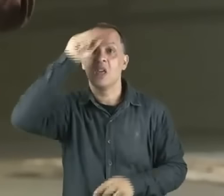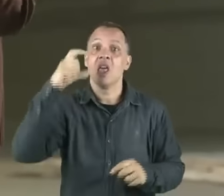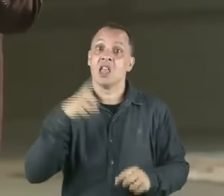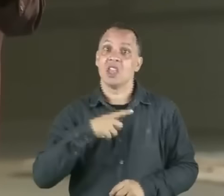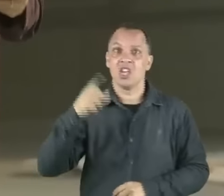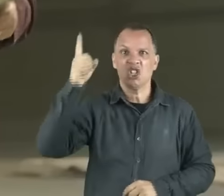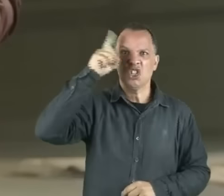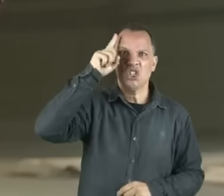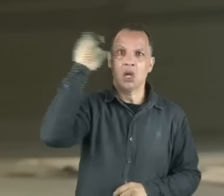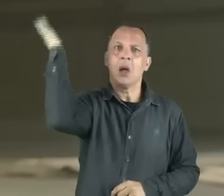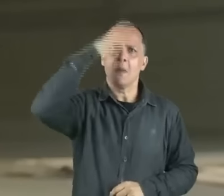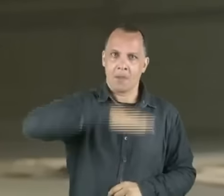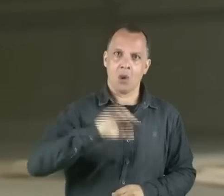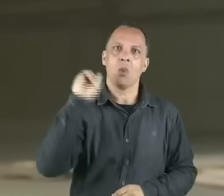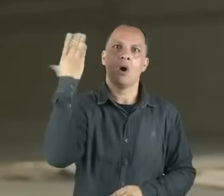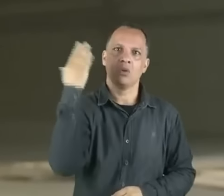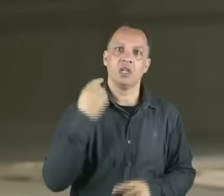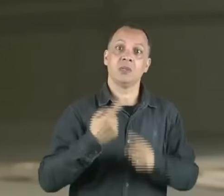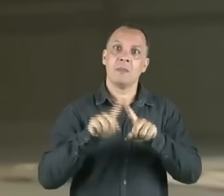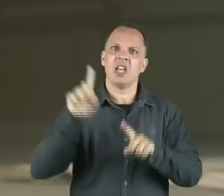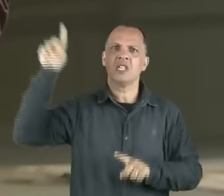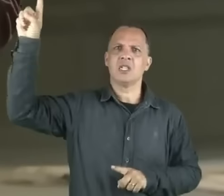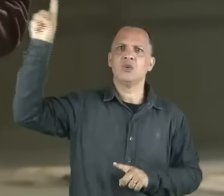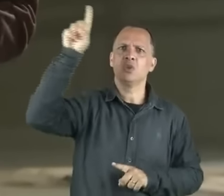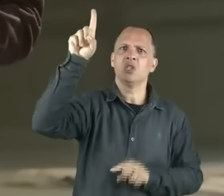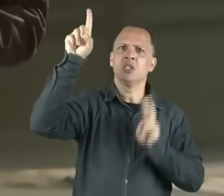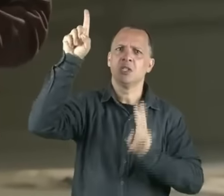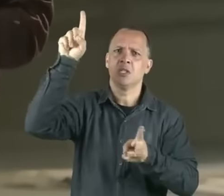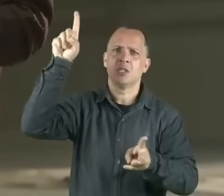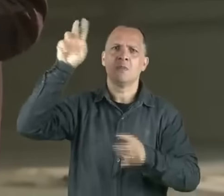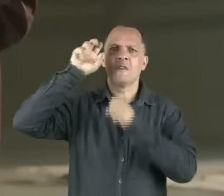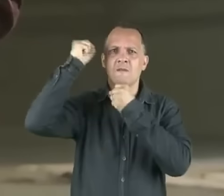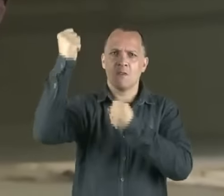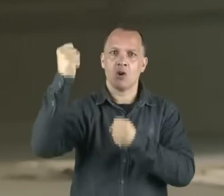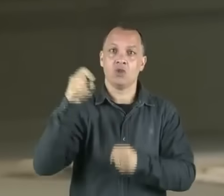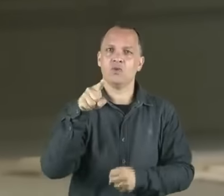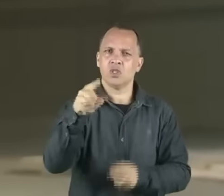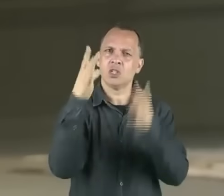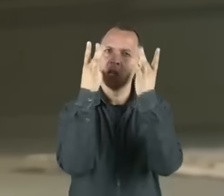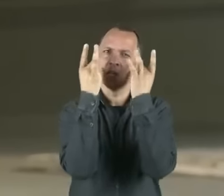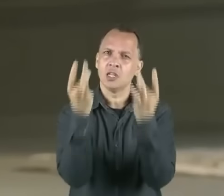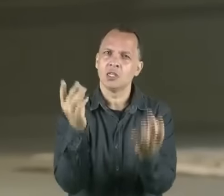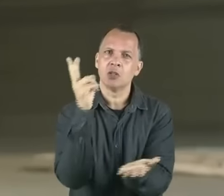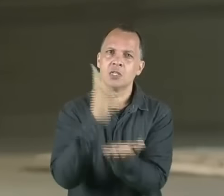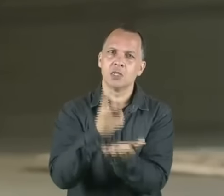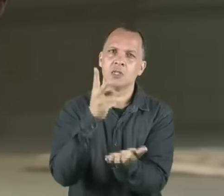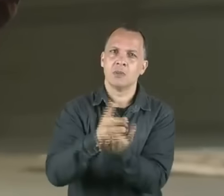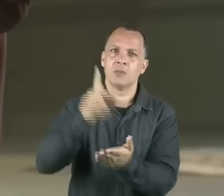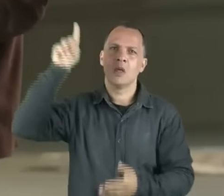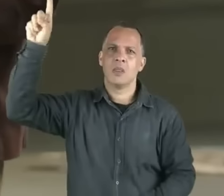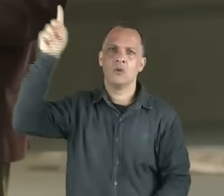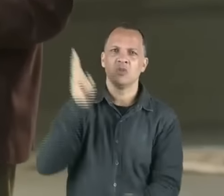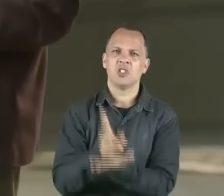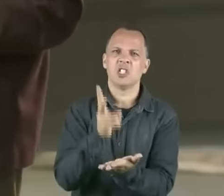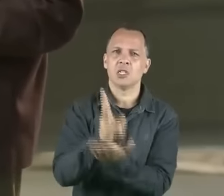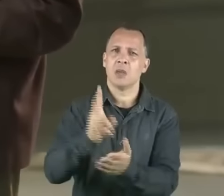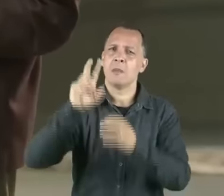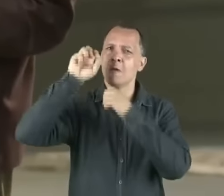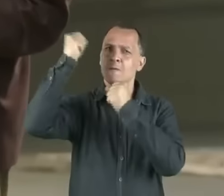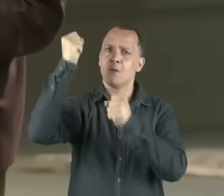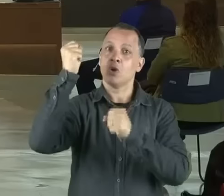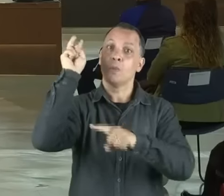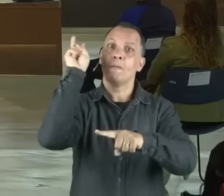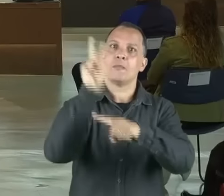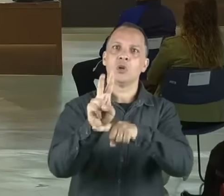convivendo com os males mas o Paulo diz Fique atento fique atenta porque existem